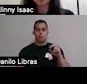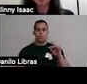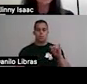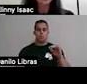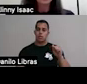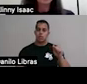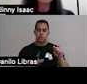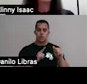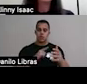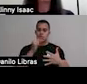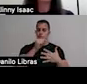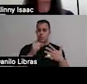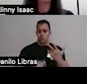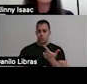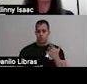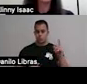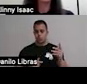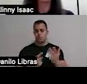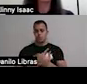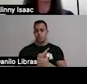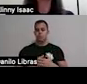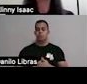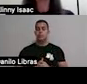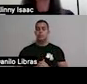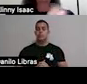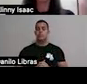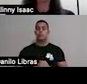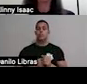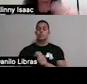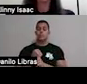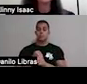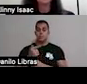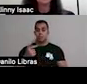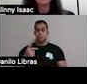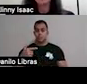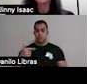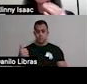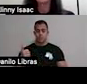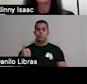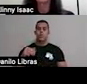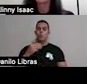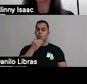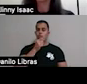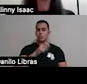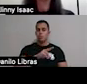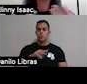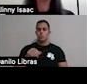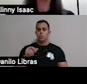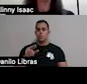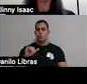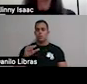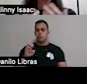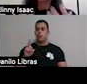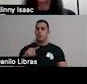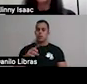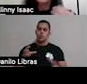doença. Alguns anos mais tarde, em 2021, o Maurício, né, também do grupo do professor Sérgio, professor Michel, ele